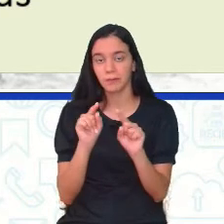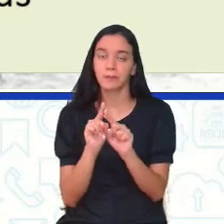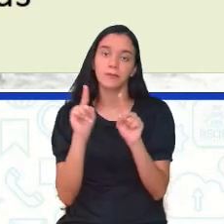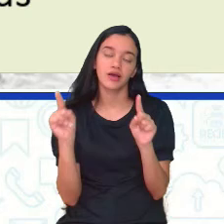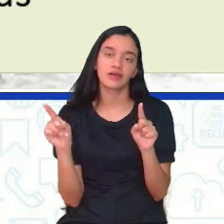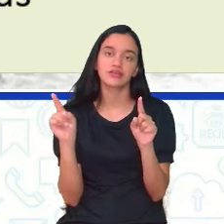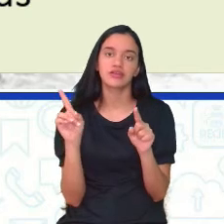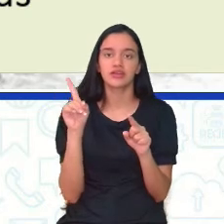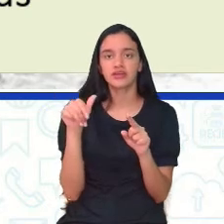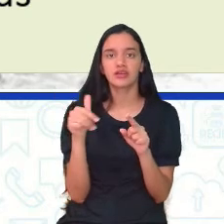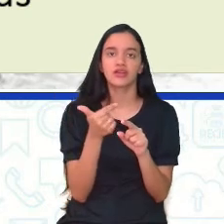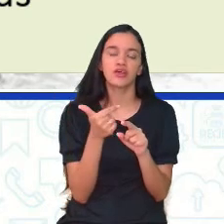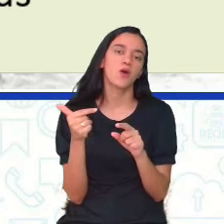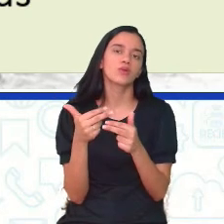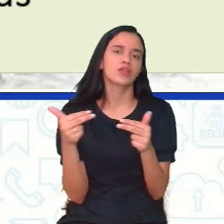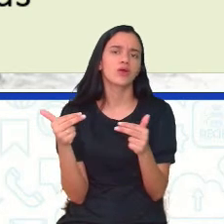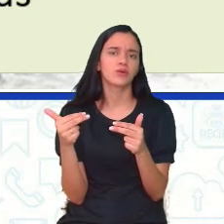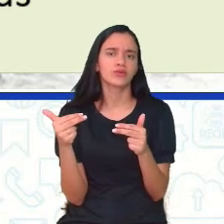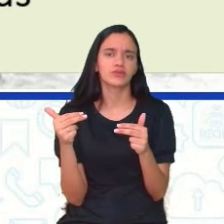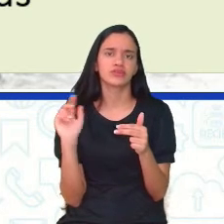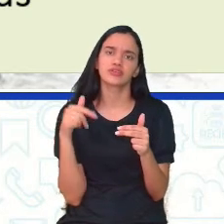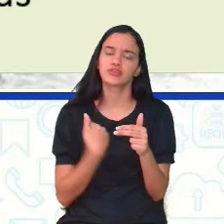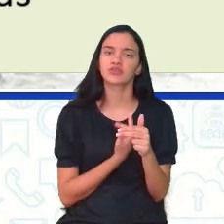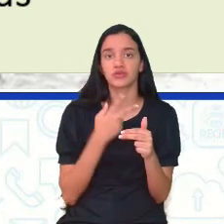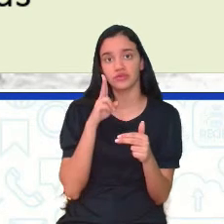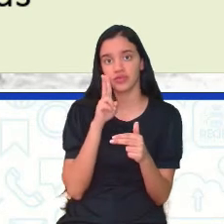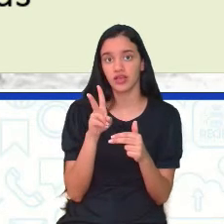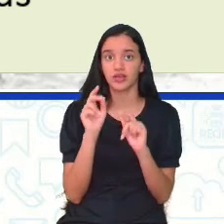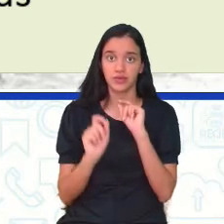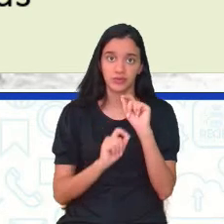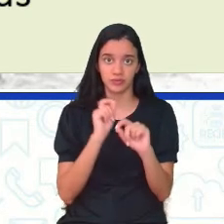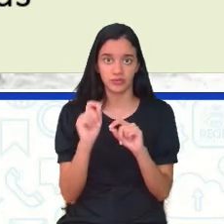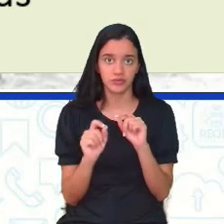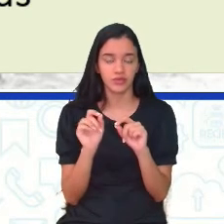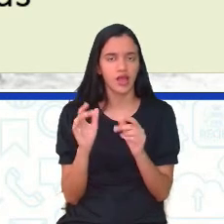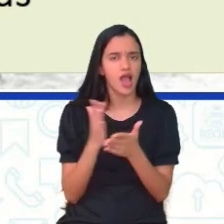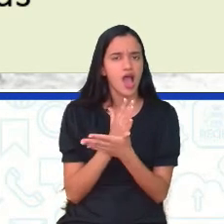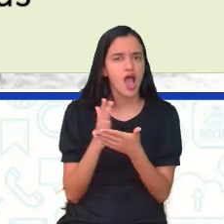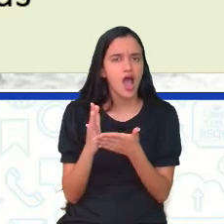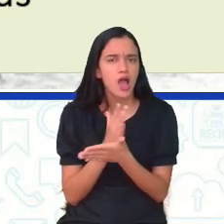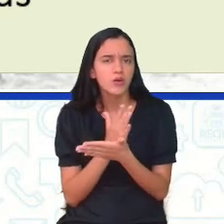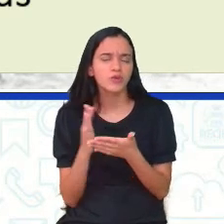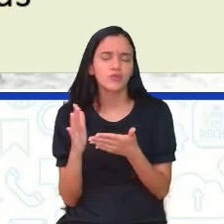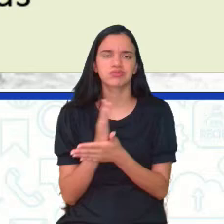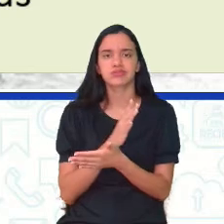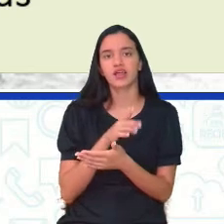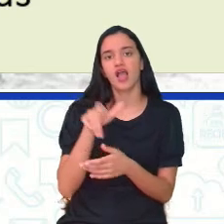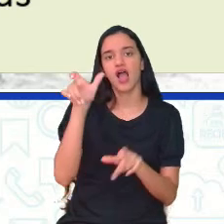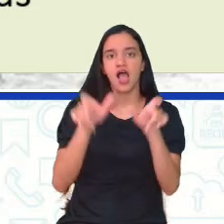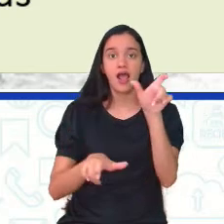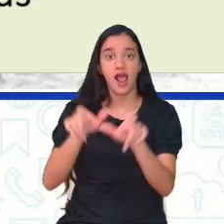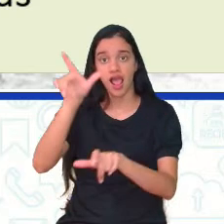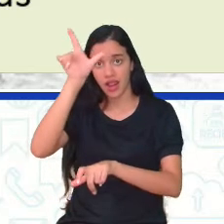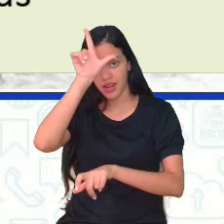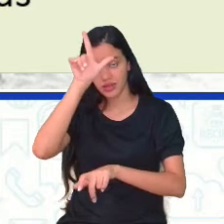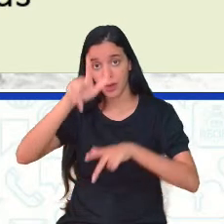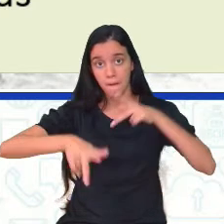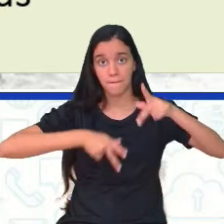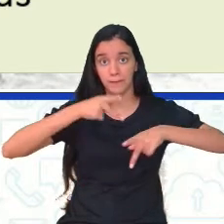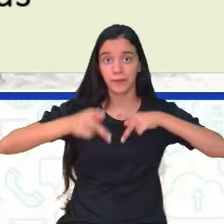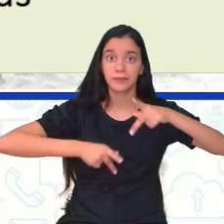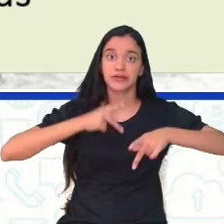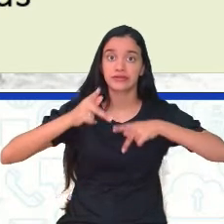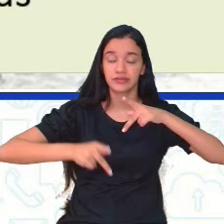Mas outra coisa que a gente vai ver é que alguns desses líderes, né,